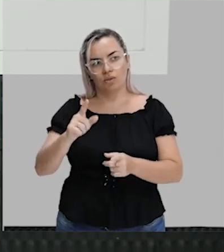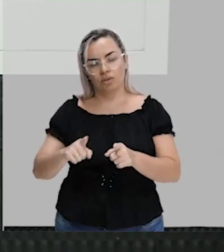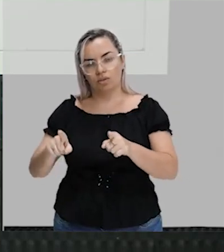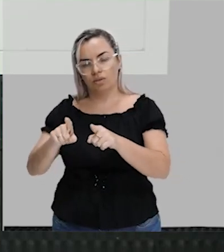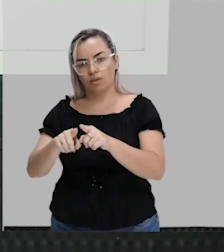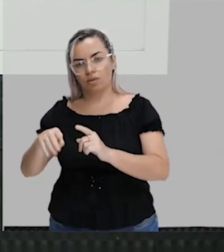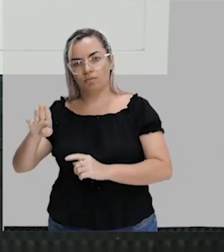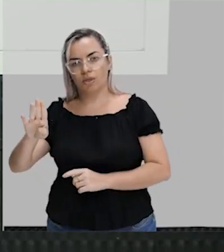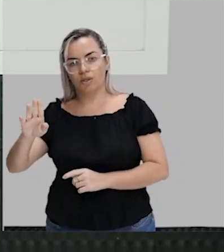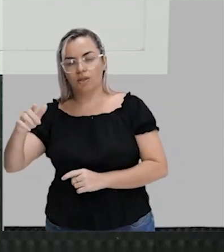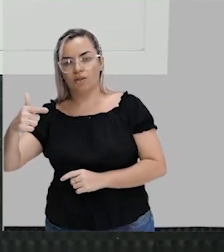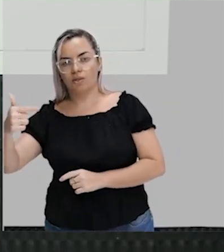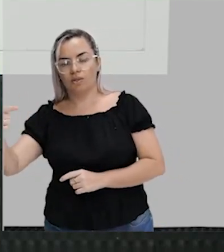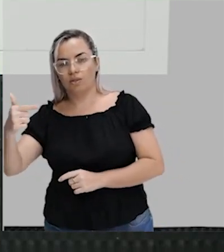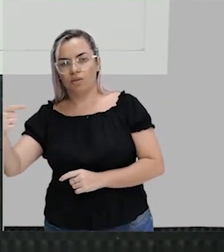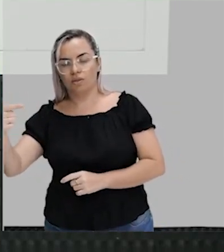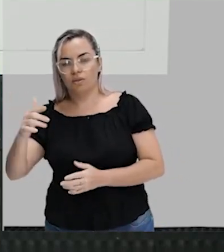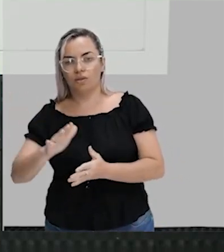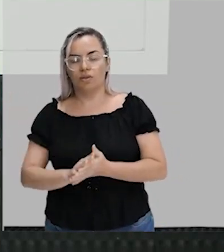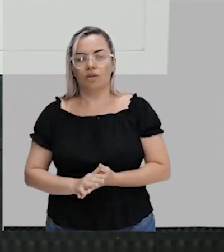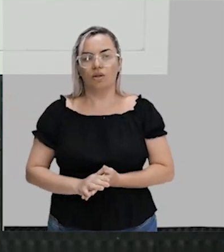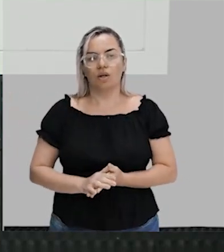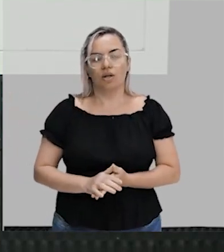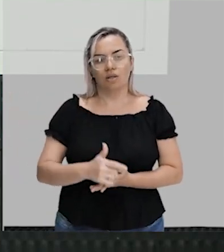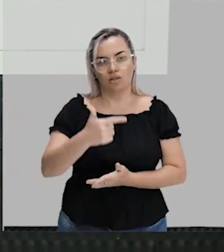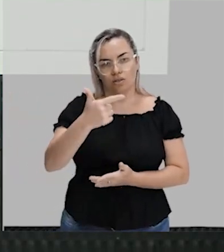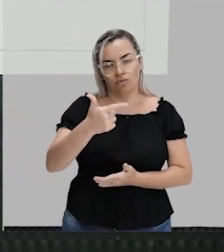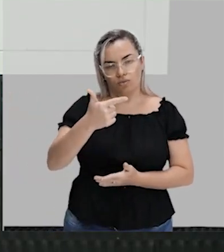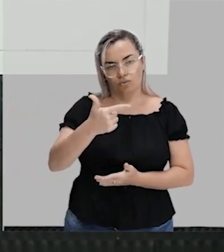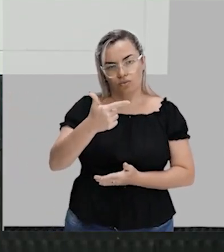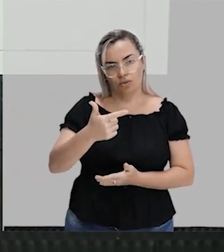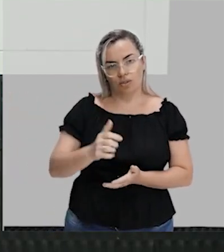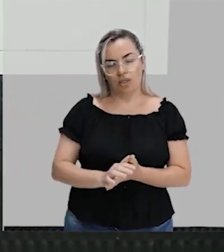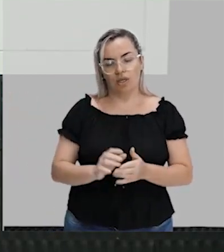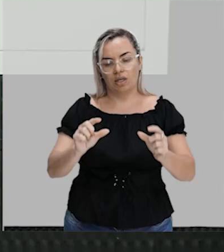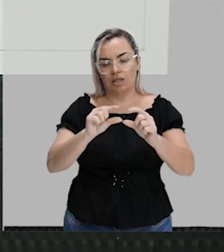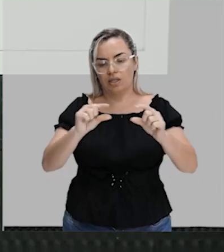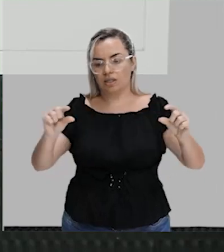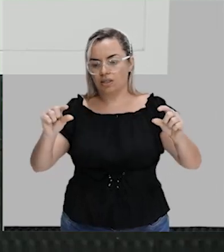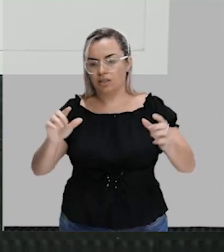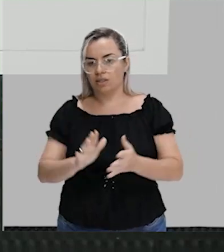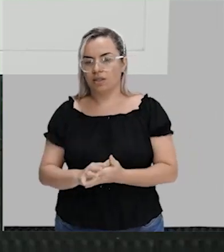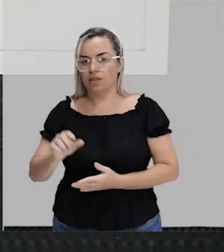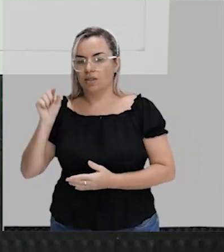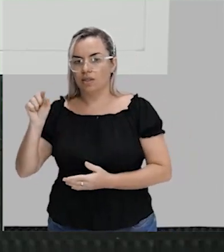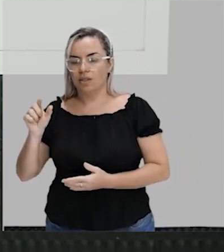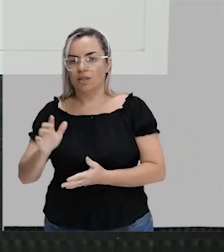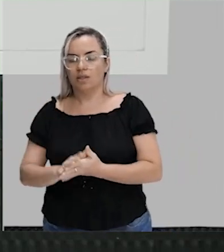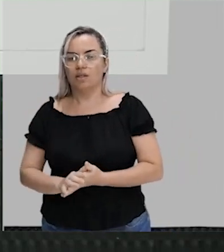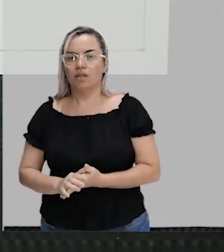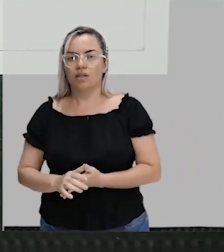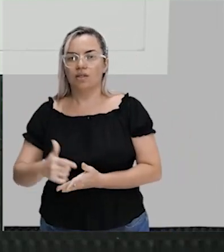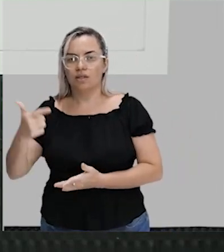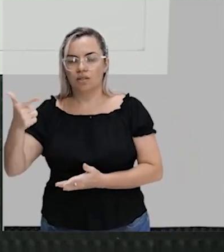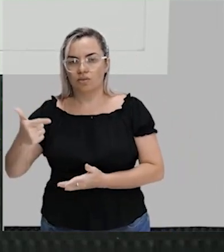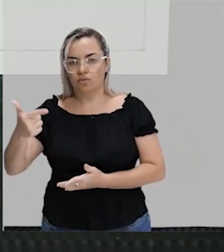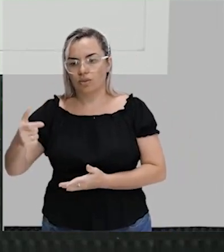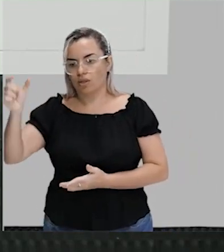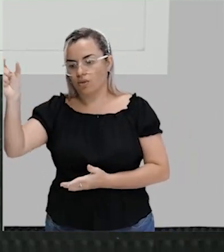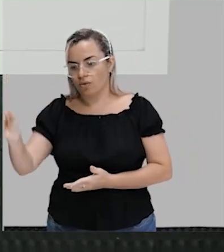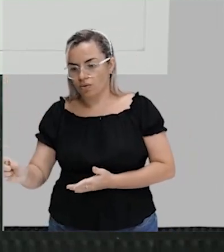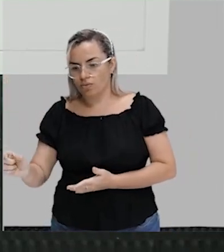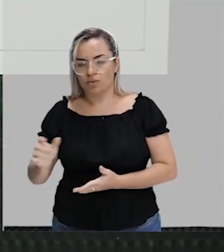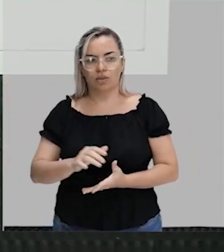b22 segundo a linha e segunda coluna Então pode dizer que x menos y vai ser igual a